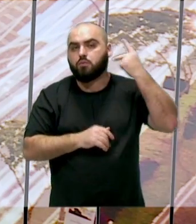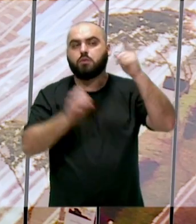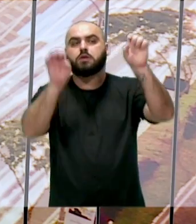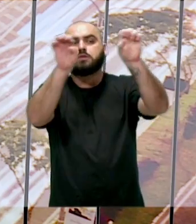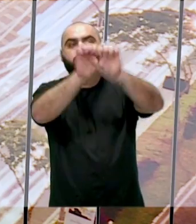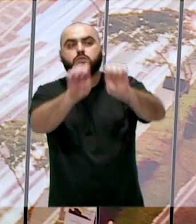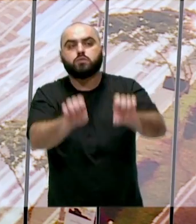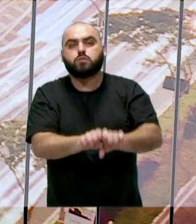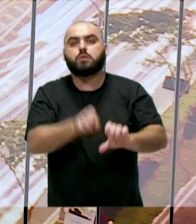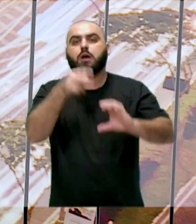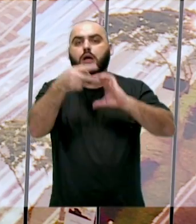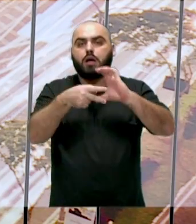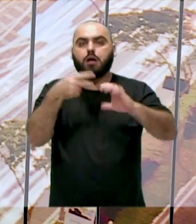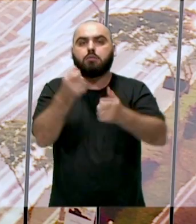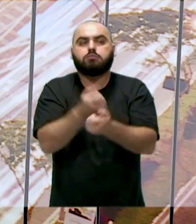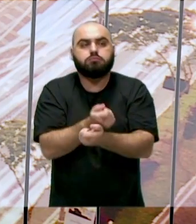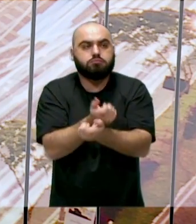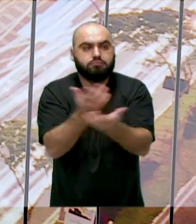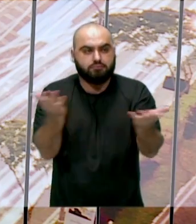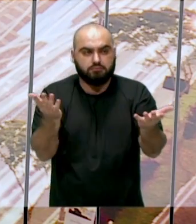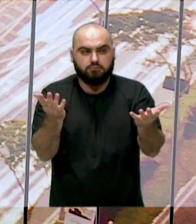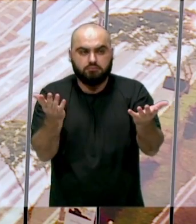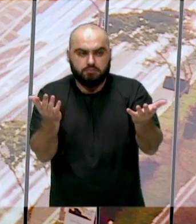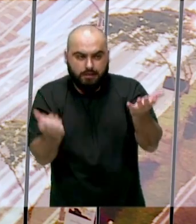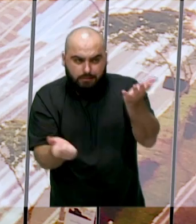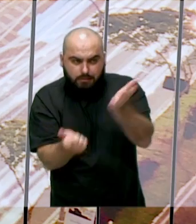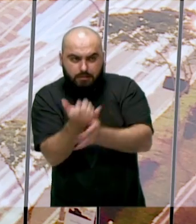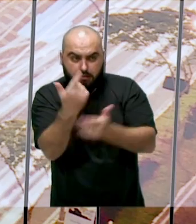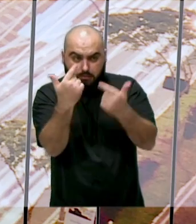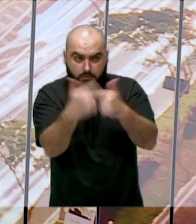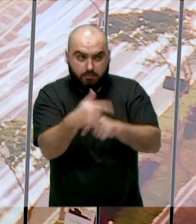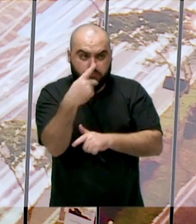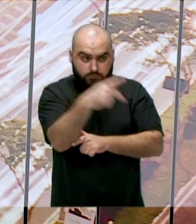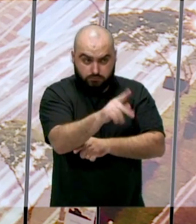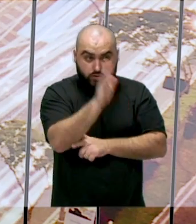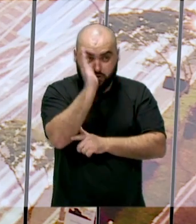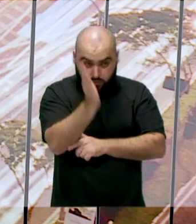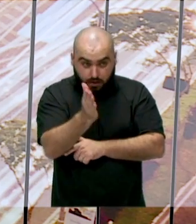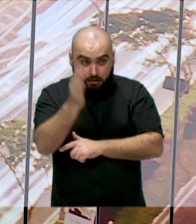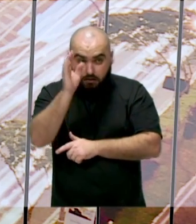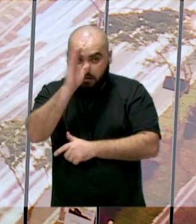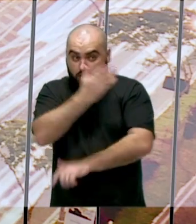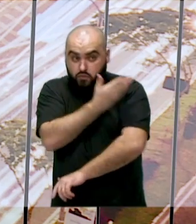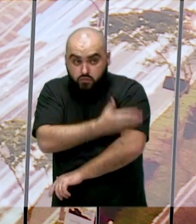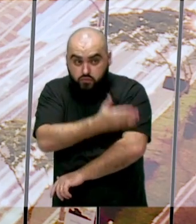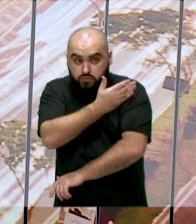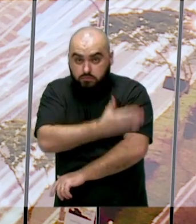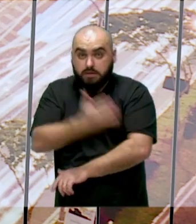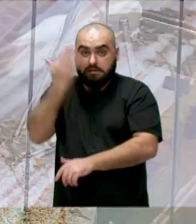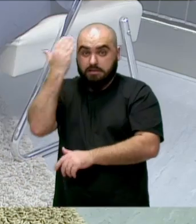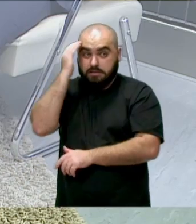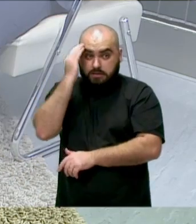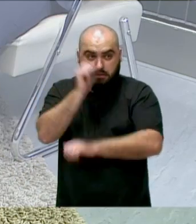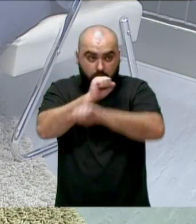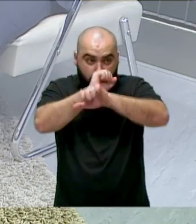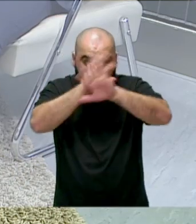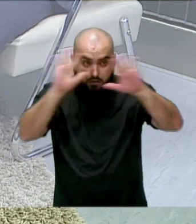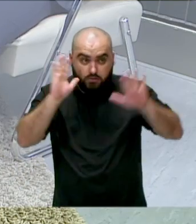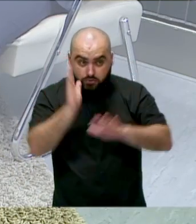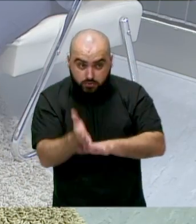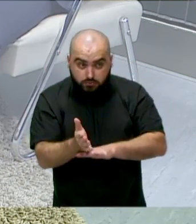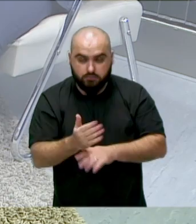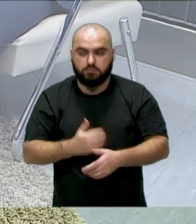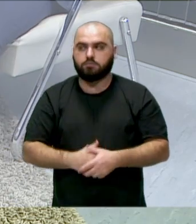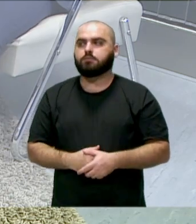casa oferece para poder desenvolver o trabalho, o senhor tem já se ambientado bem, compreendido bem todos os mecanismos?